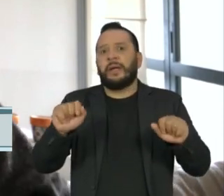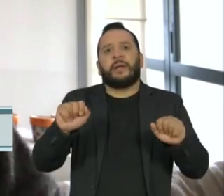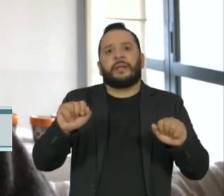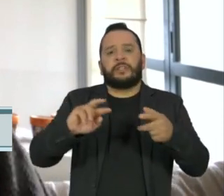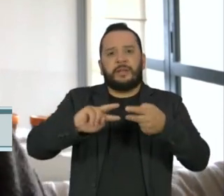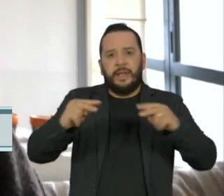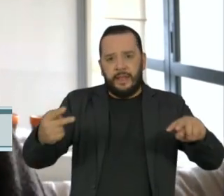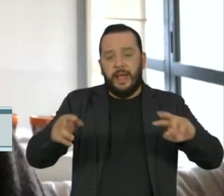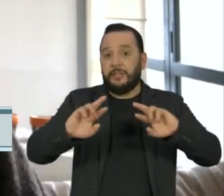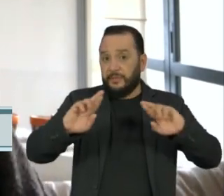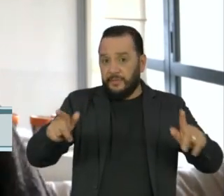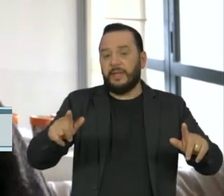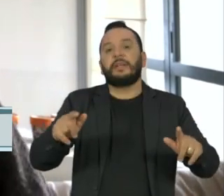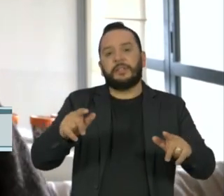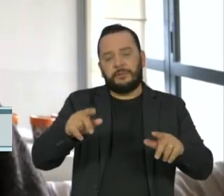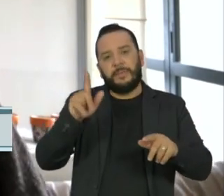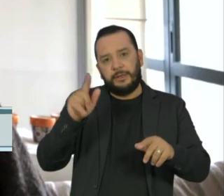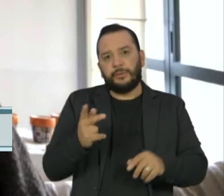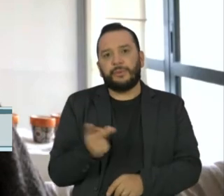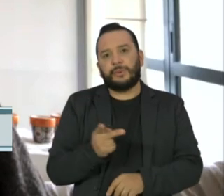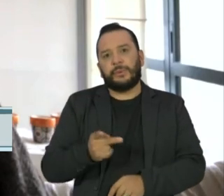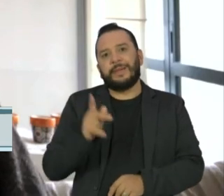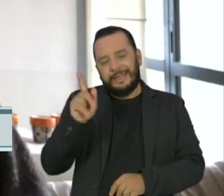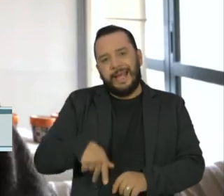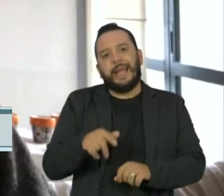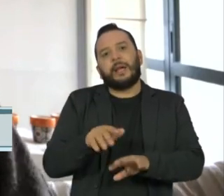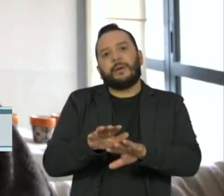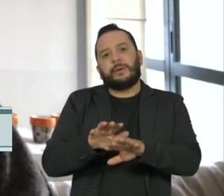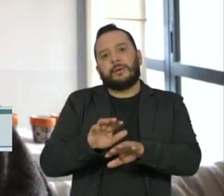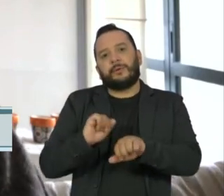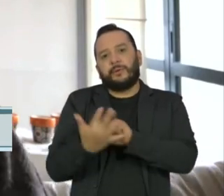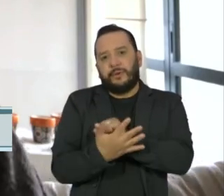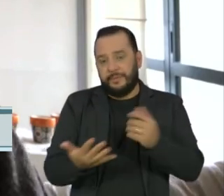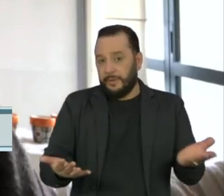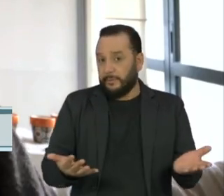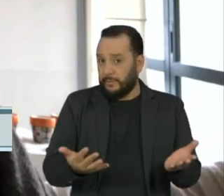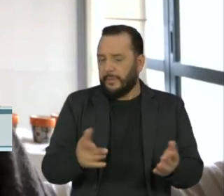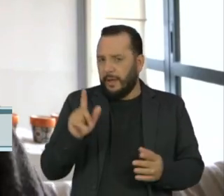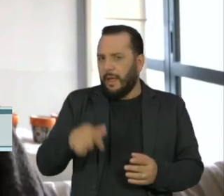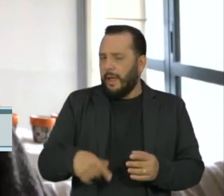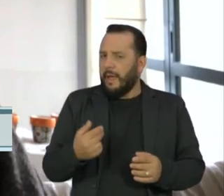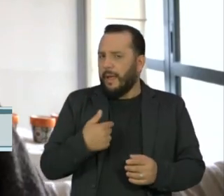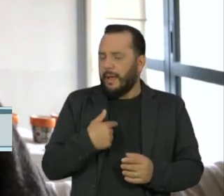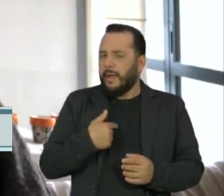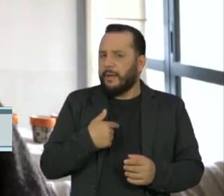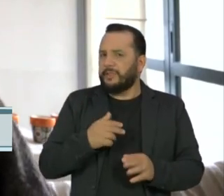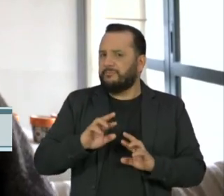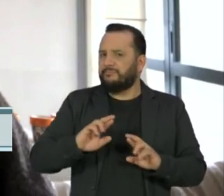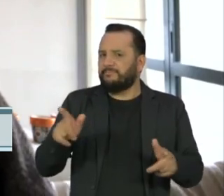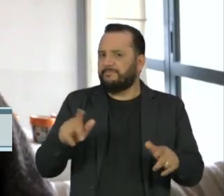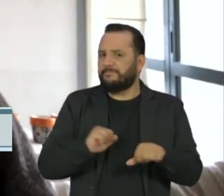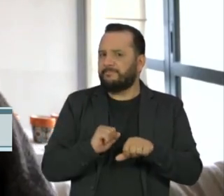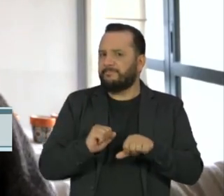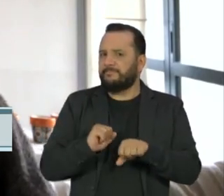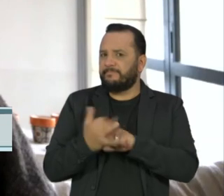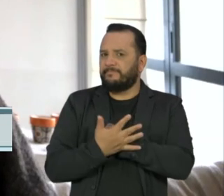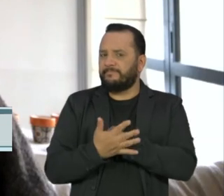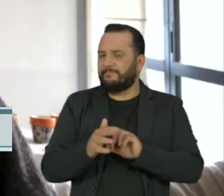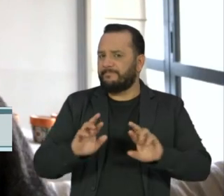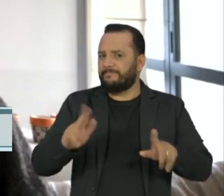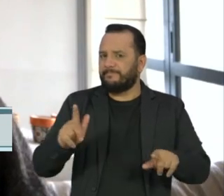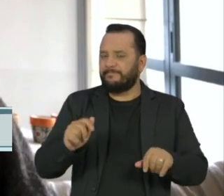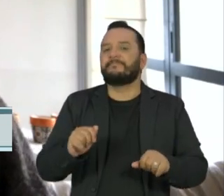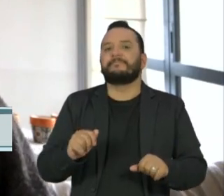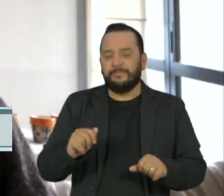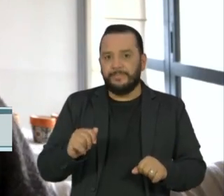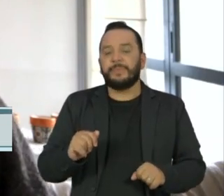vírus causador de Covid-19 mostrou-se causada por um vírus distinto do inicial, né? E dessa segunda vez